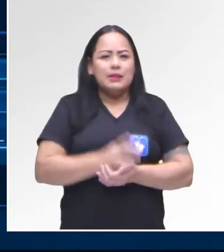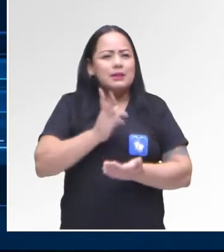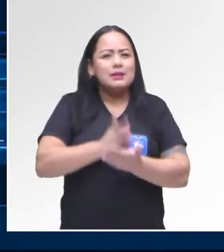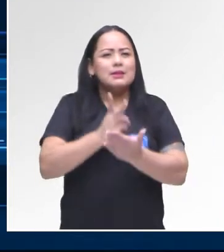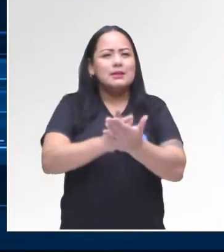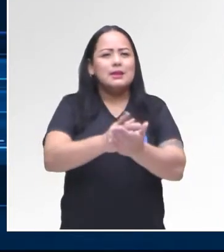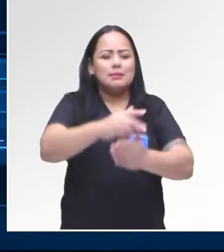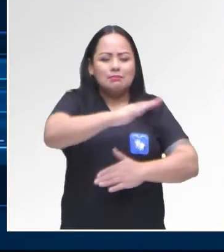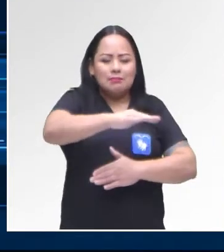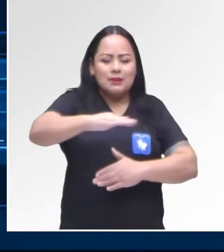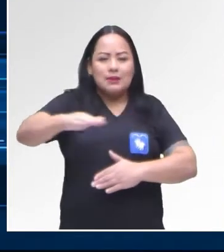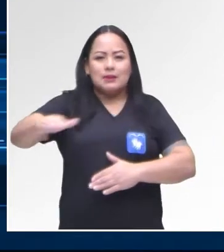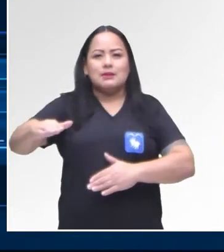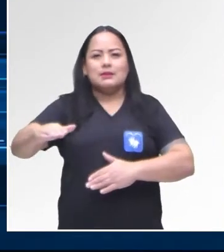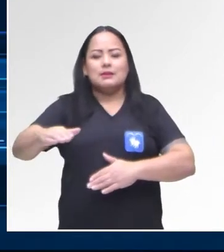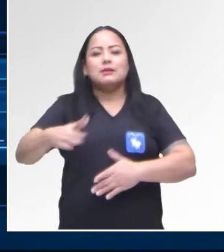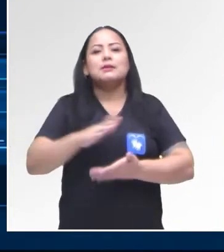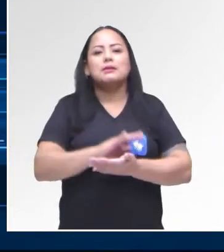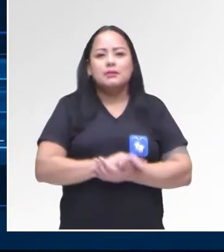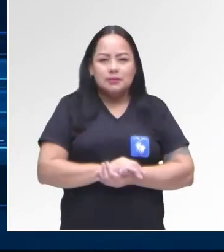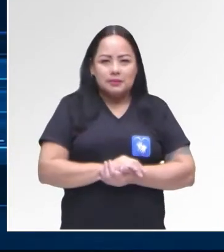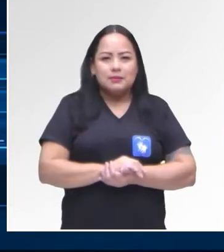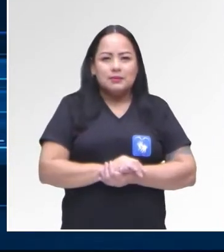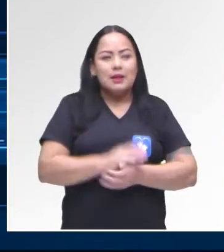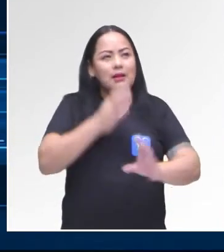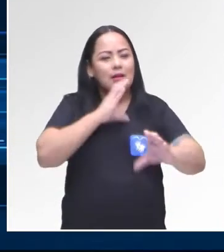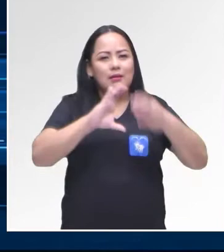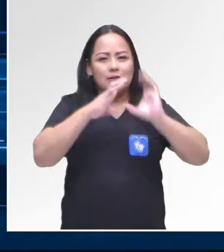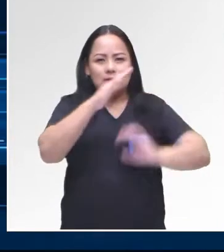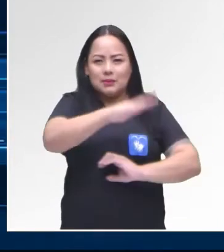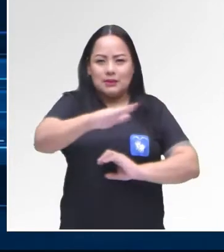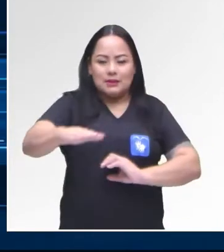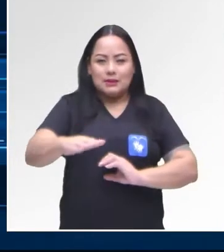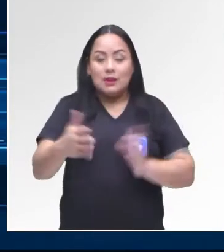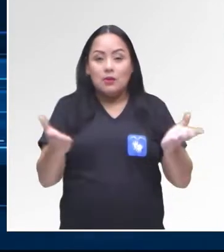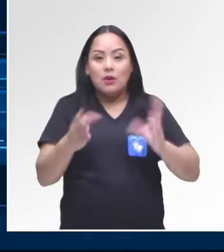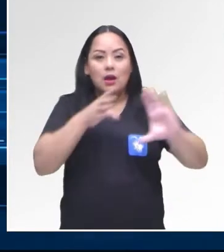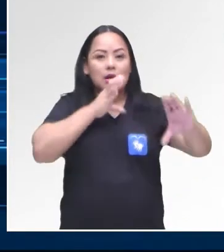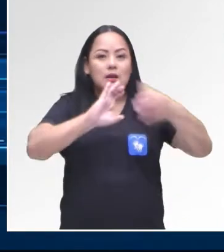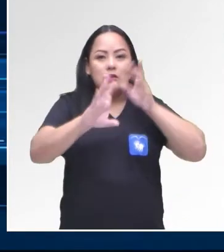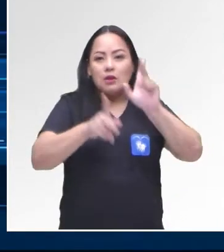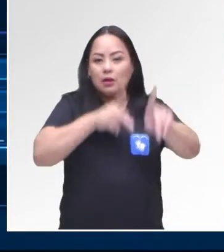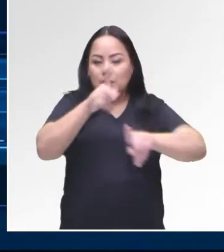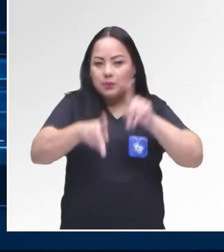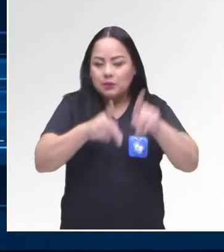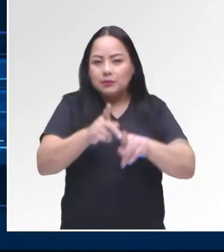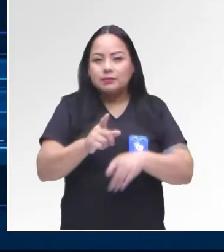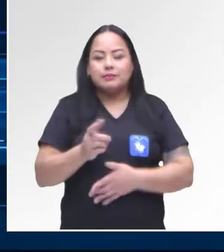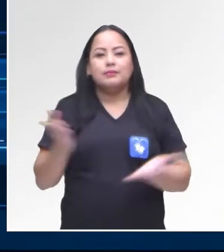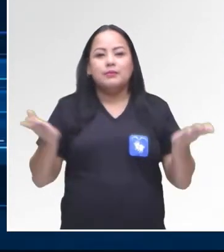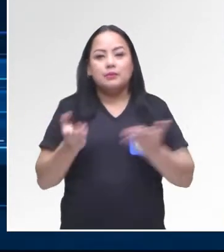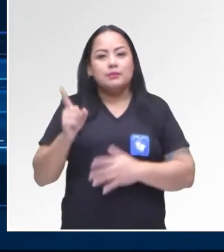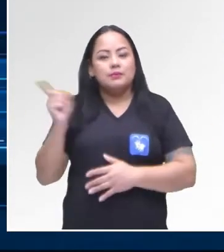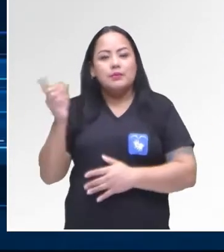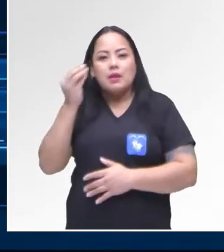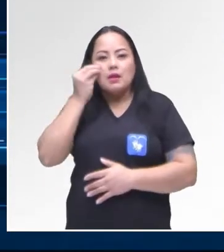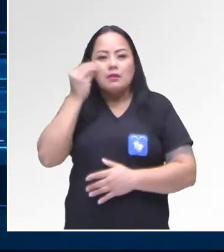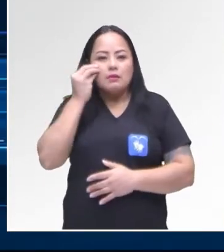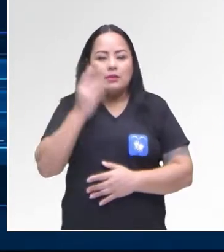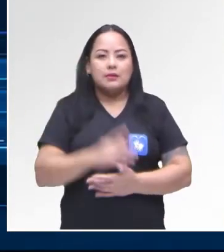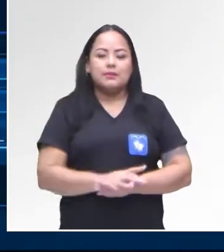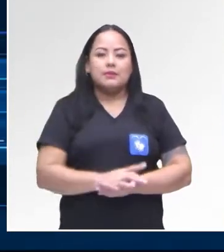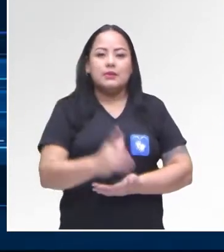infância também, não é isso? Olha só então, cantigas populares. Vamos falar um pouquinho sobre elas, observem. Olha o que temos